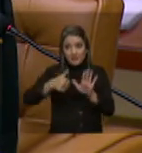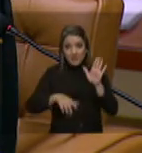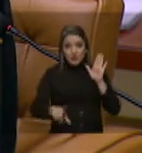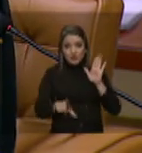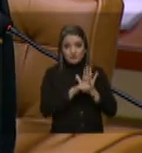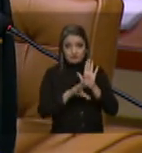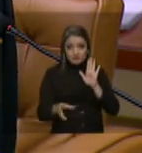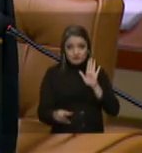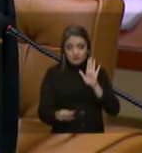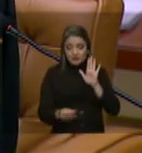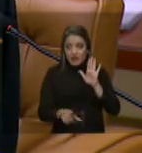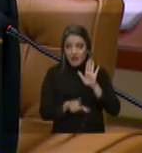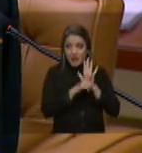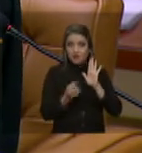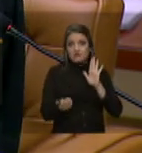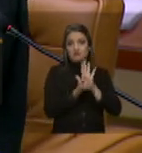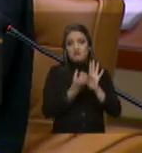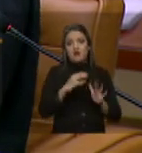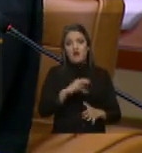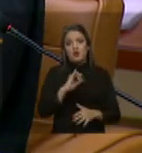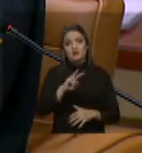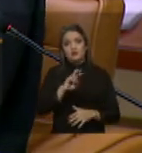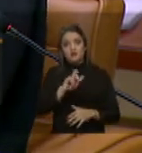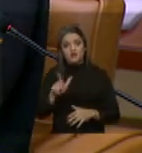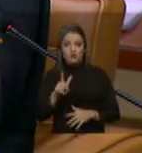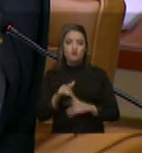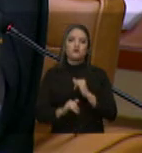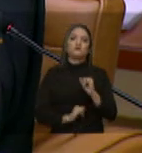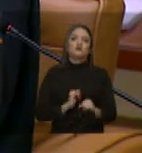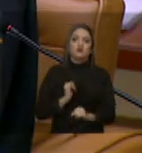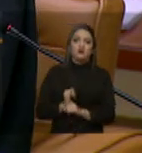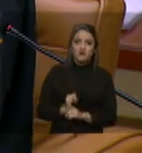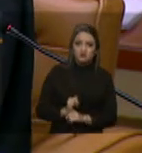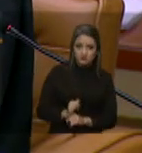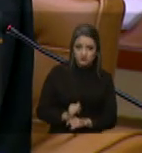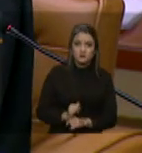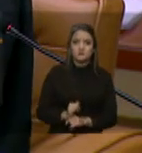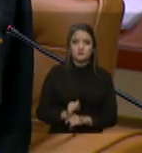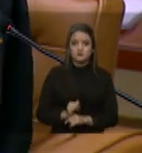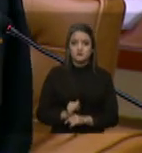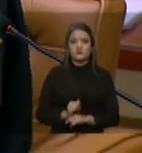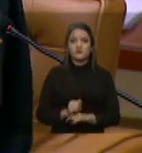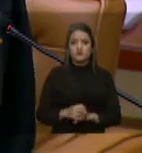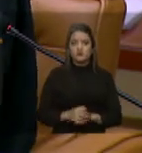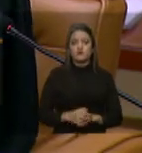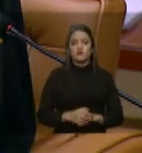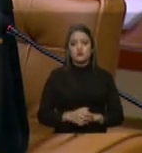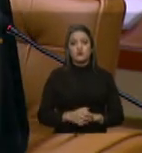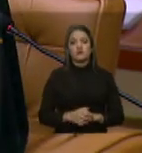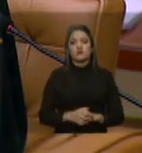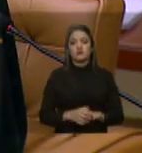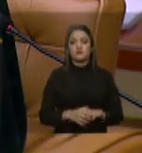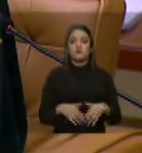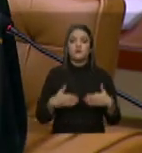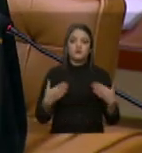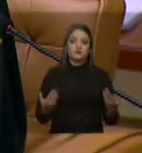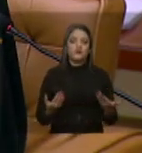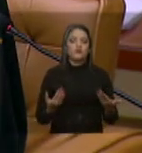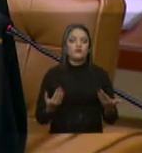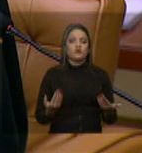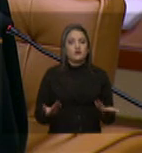palavra complementar não é verdade o que nesses casos deve ser complementar é o milagre e